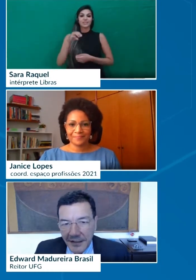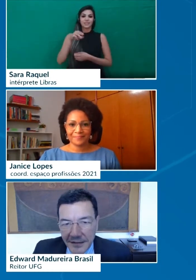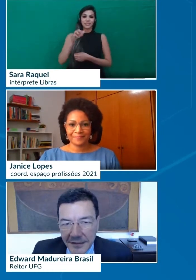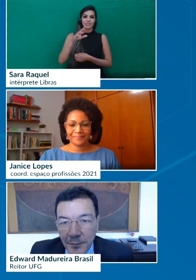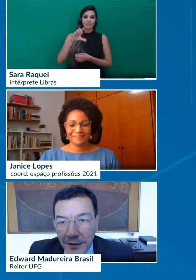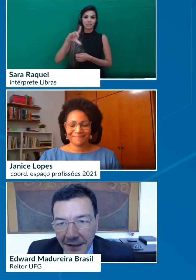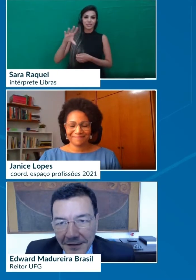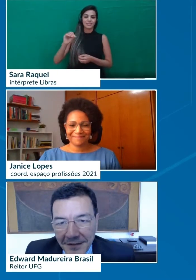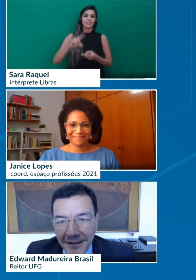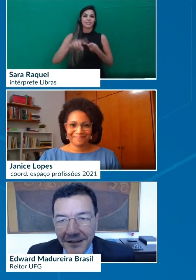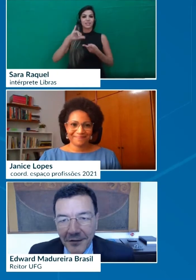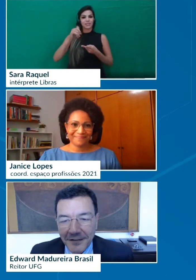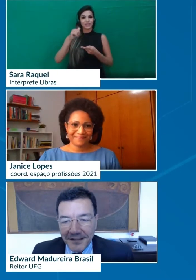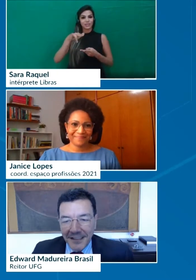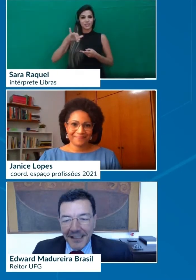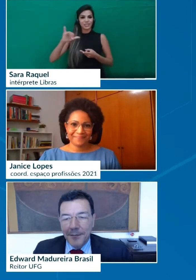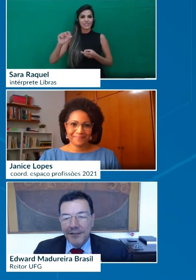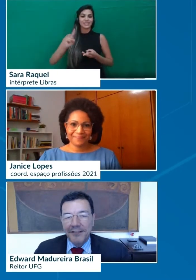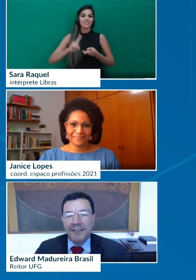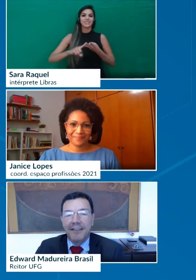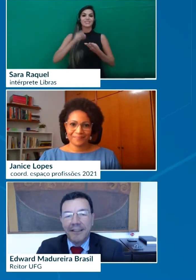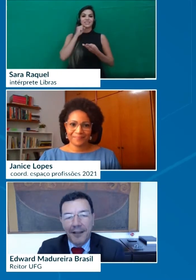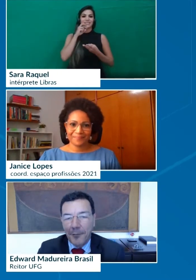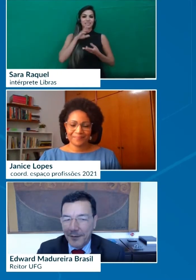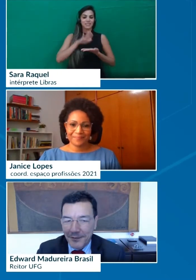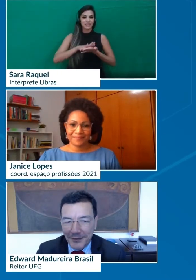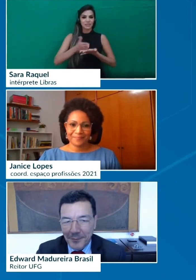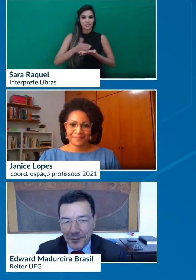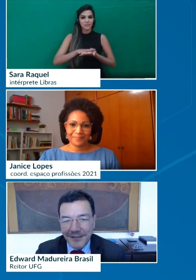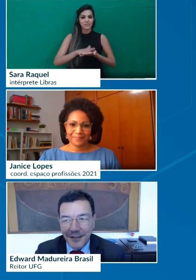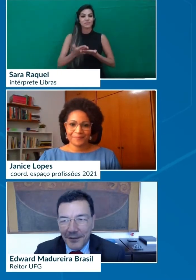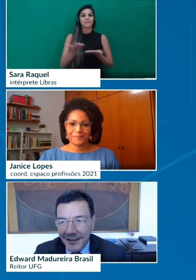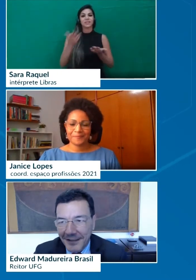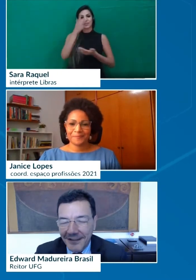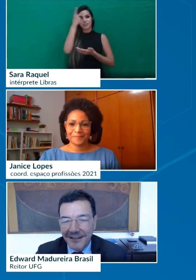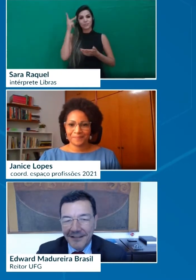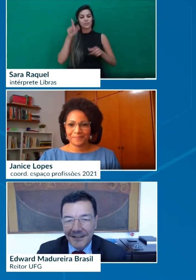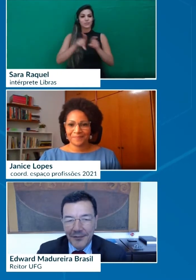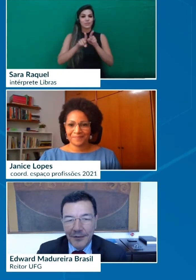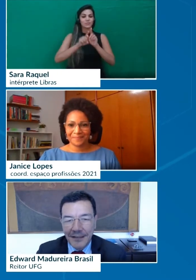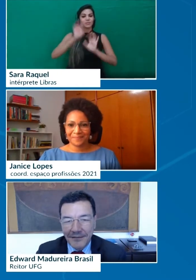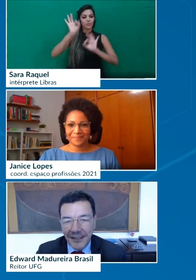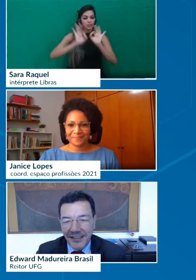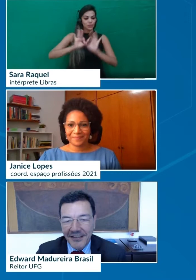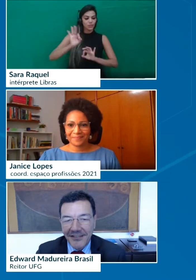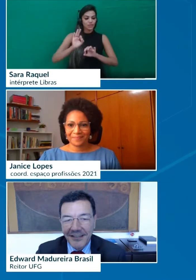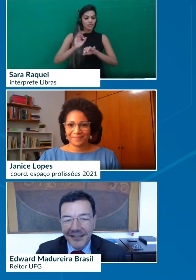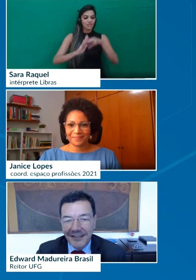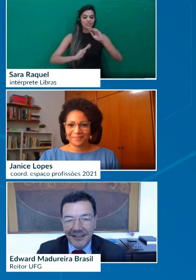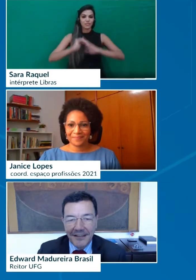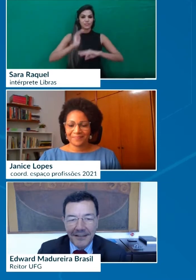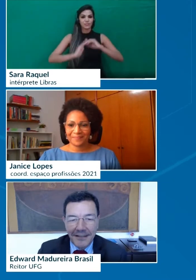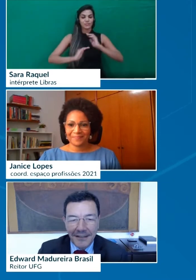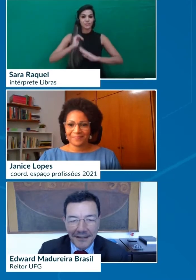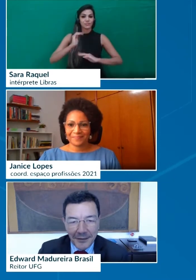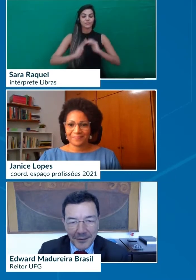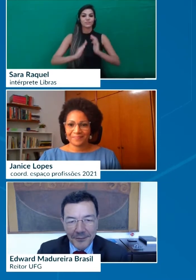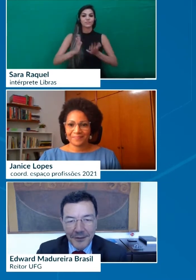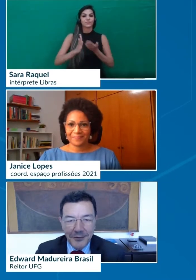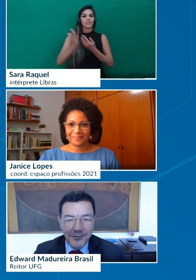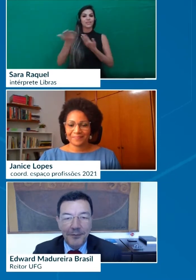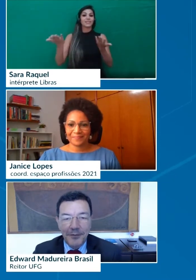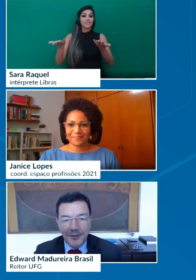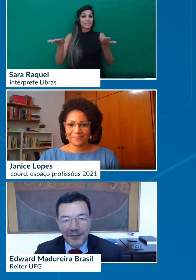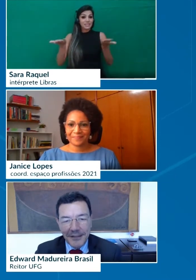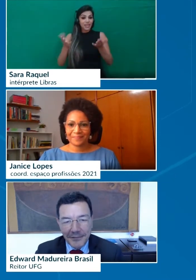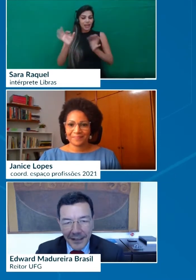tarde, Janice, boa tarde a nossa intérprete, ao pessoal da produção aí que cuidando da gente, né?